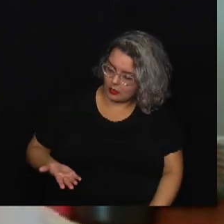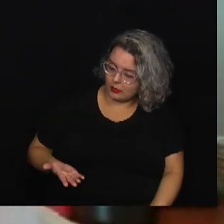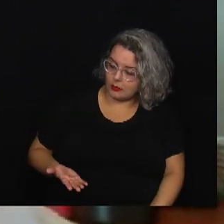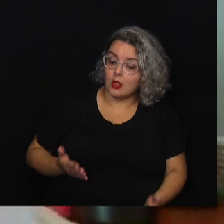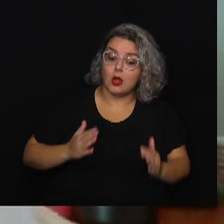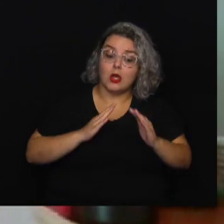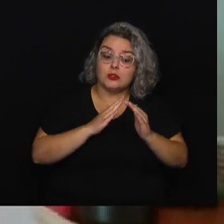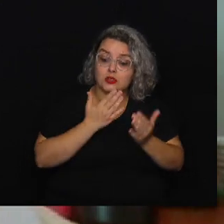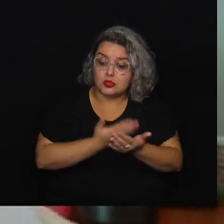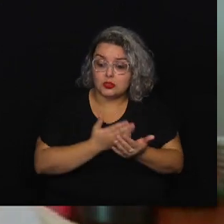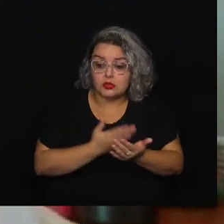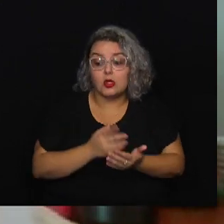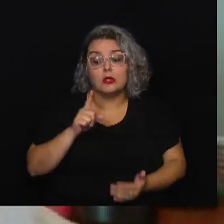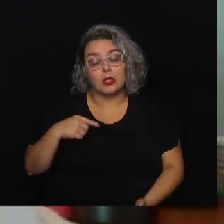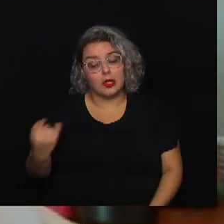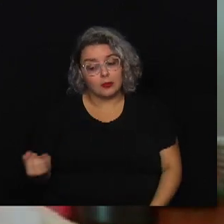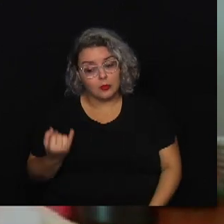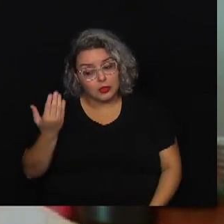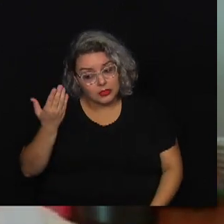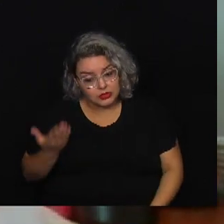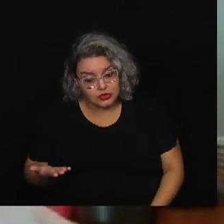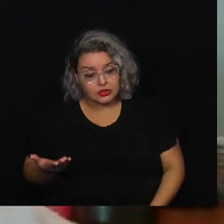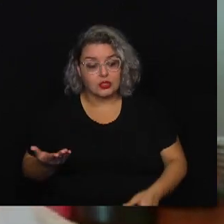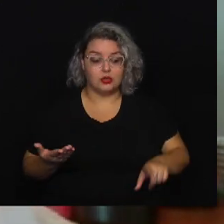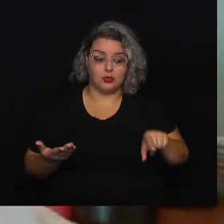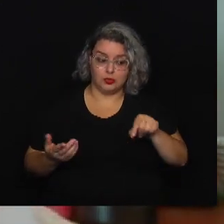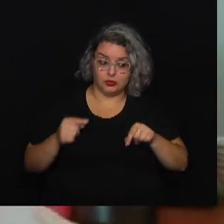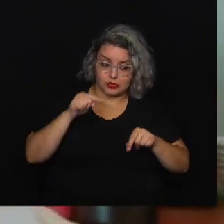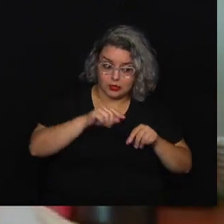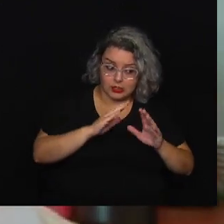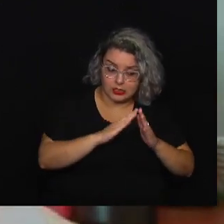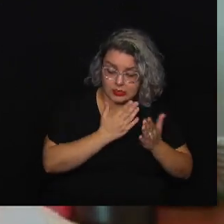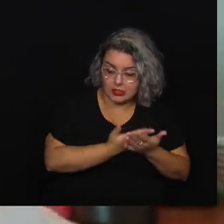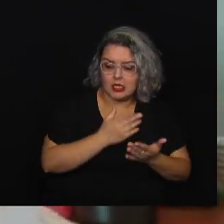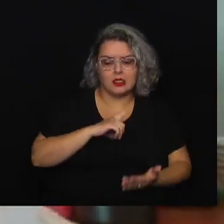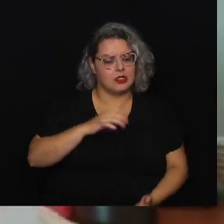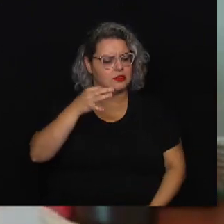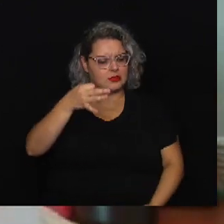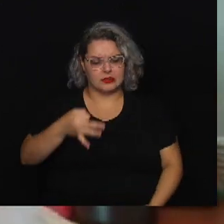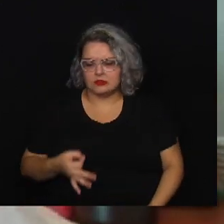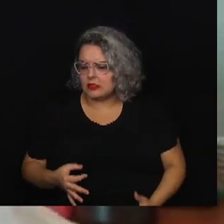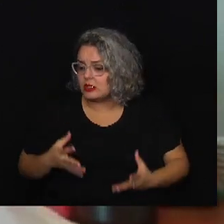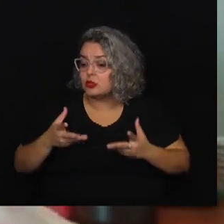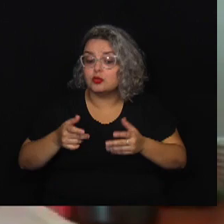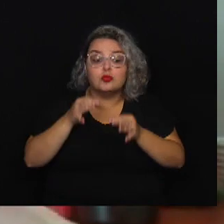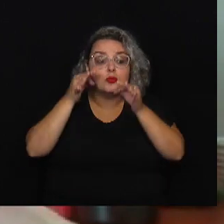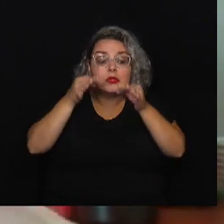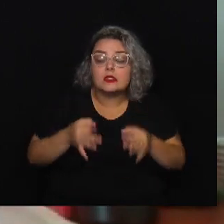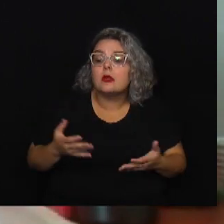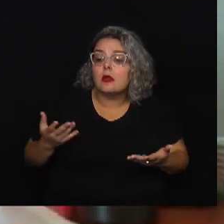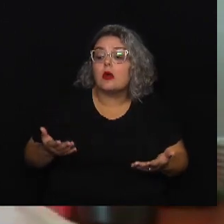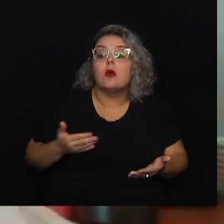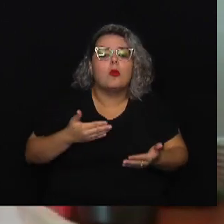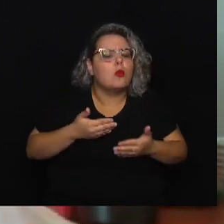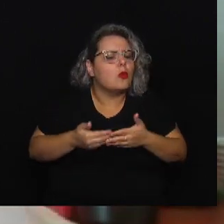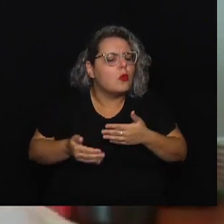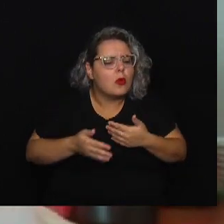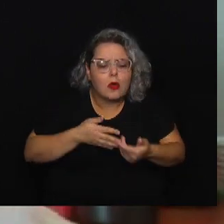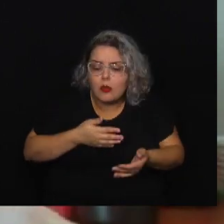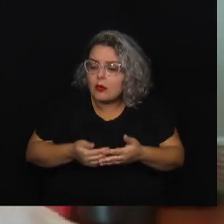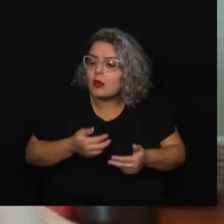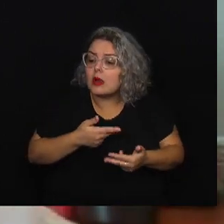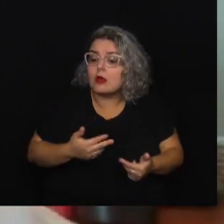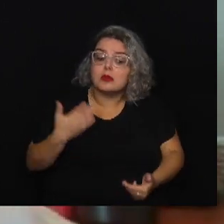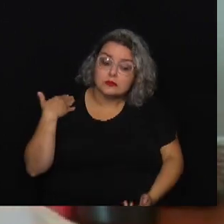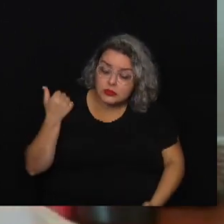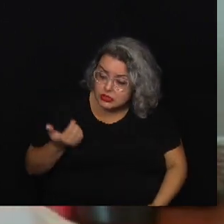muito importante para você, eu escolhi essa escola, eu tenho certeza que vai estar tudo certo, qualquer coisa, eu estou